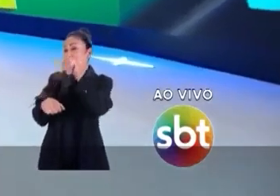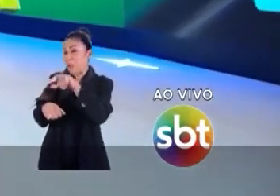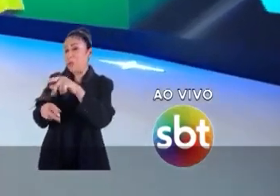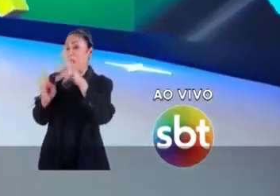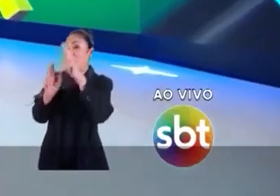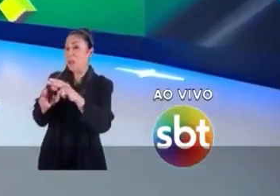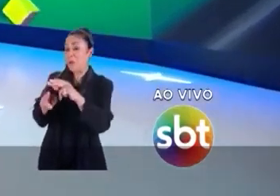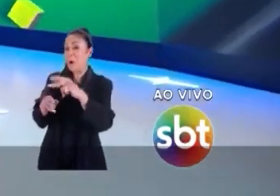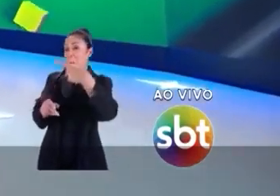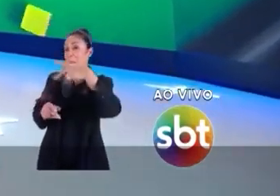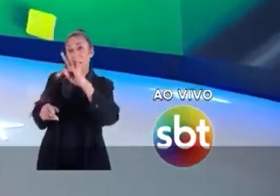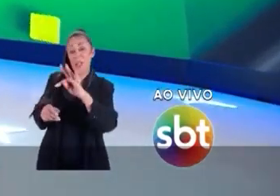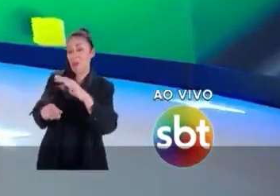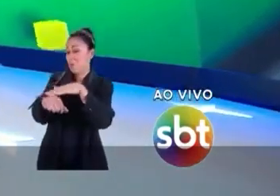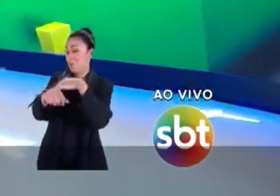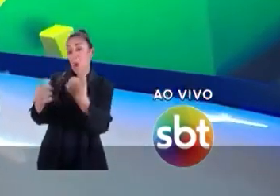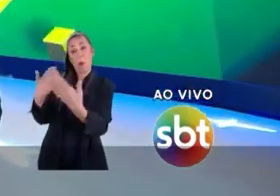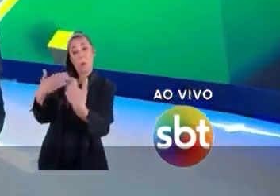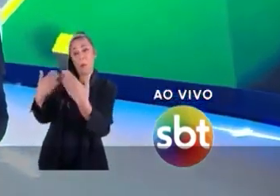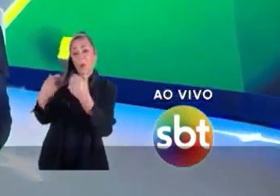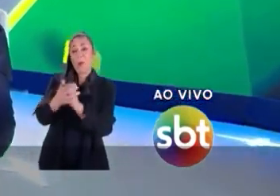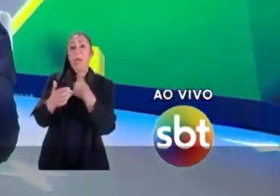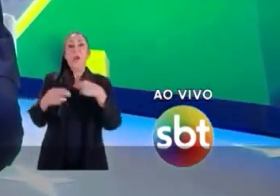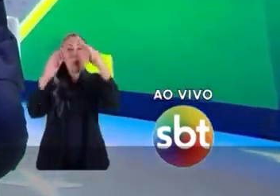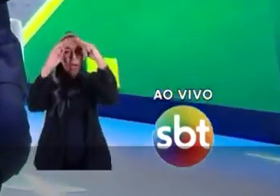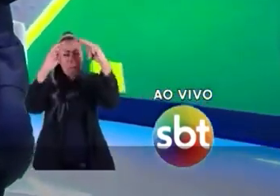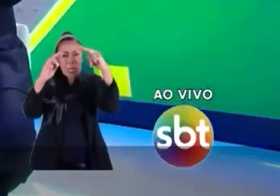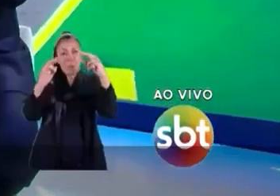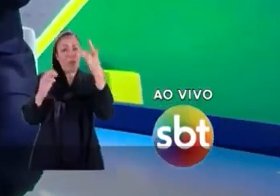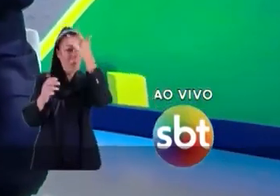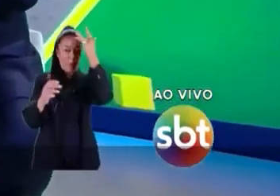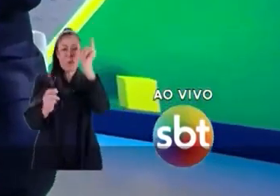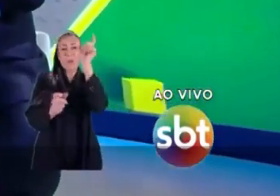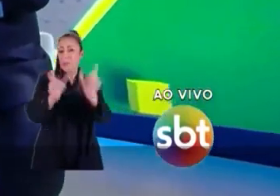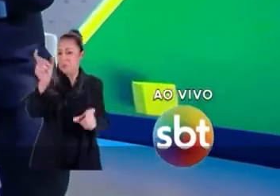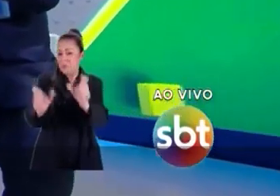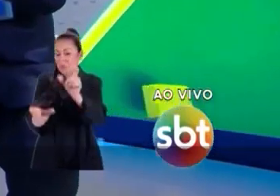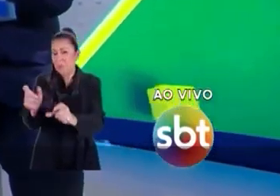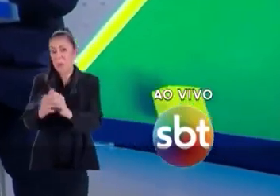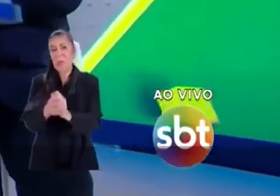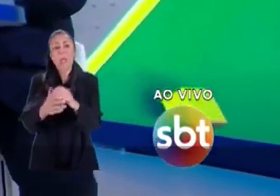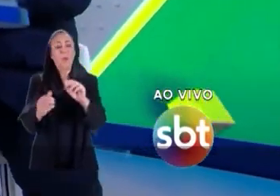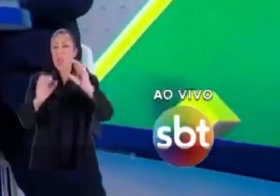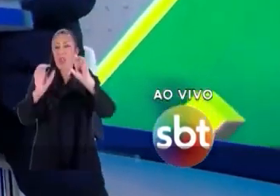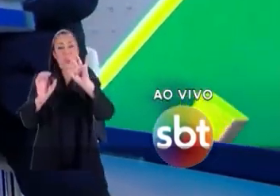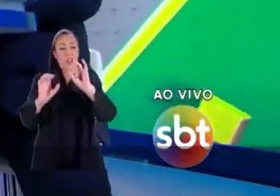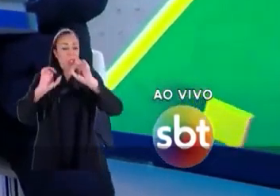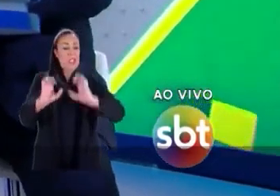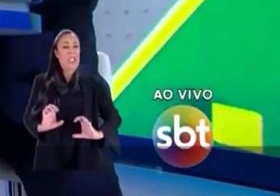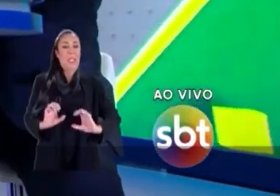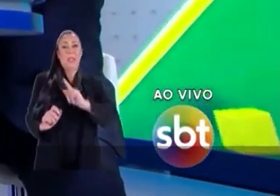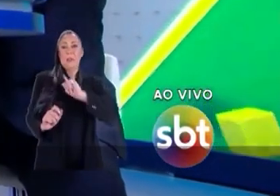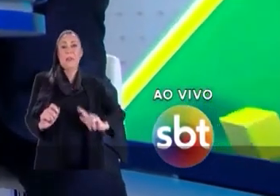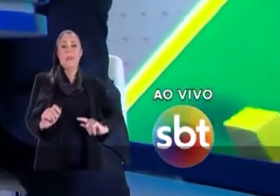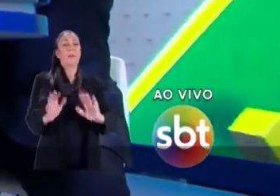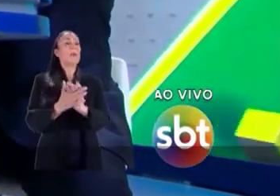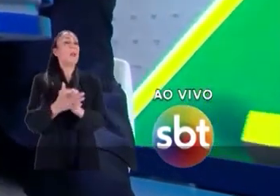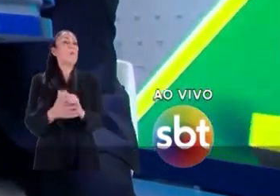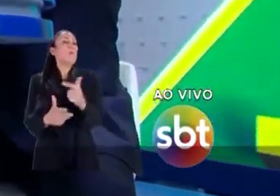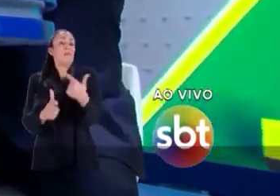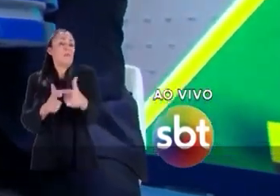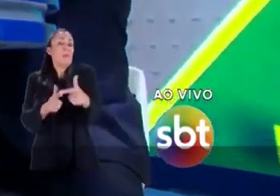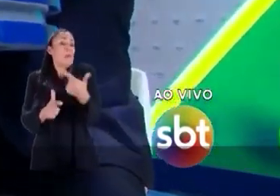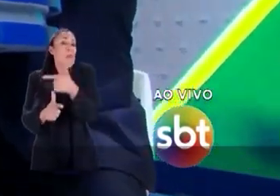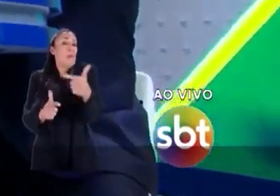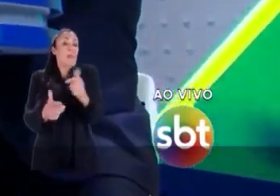PT. Sabe o que acontece? Eu respeito as pessoas, não é a pessoa individual, não é o cidadão ou o governador. Então, para mim, não tem nenhum problema